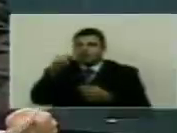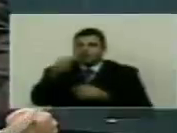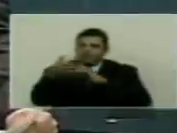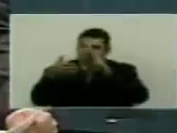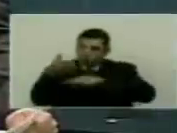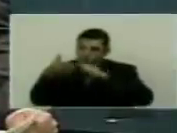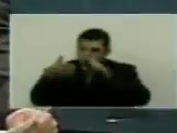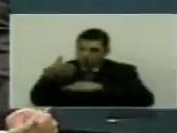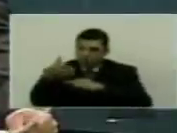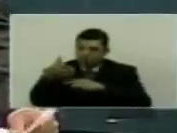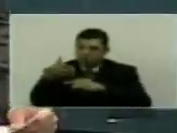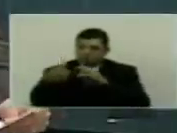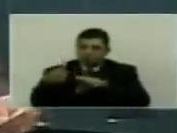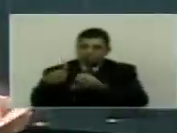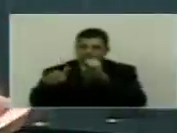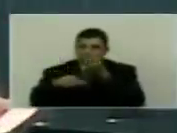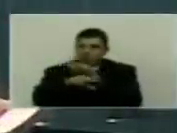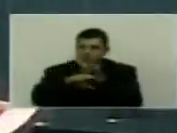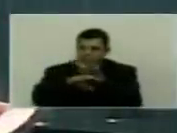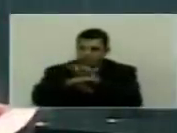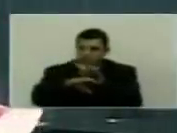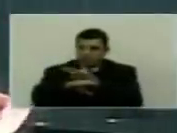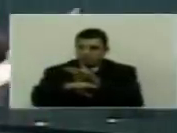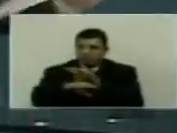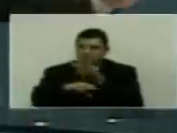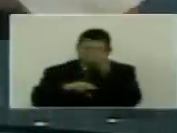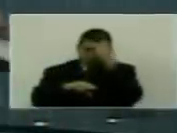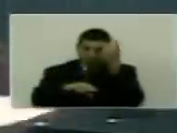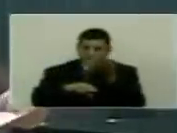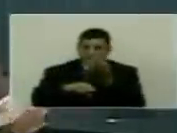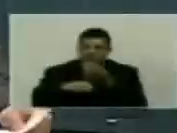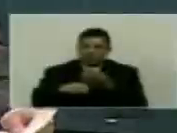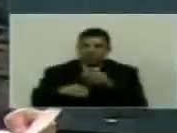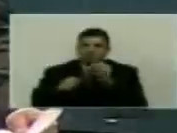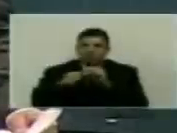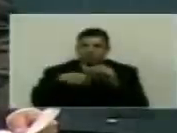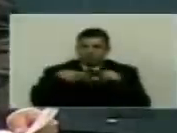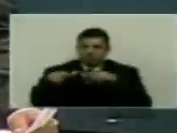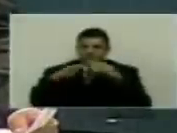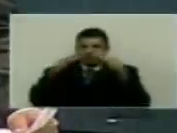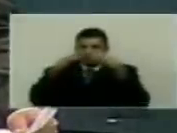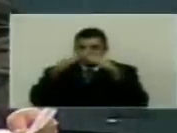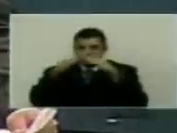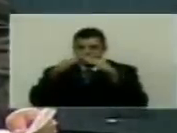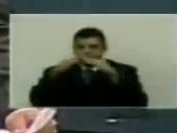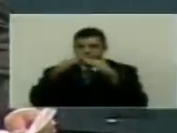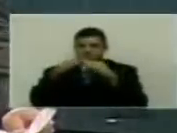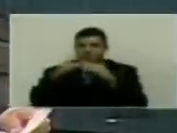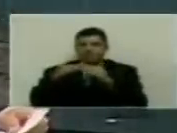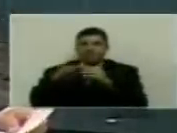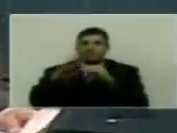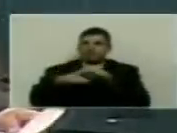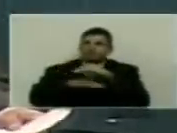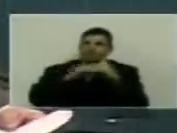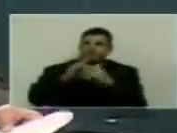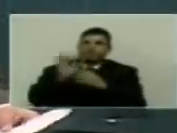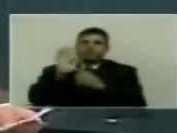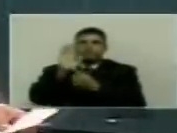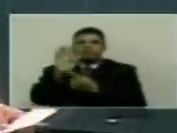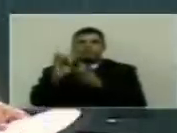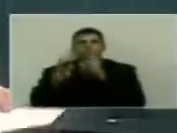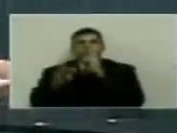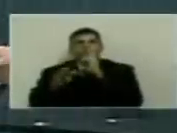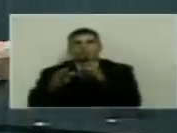documentos, para trazer coercitivamente alguém para prestar um depoimento aqui nesta casa e, acima de tudo, para oferecer